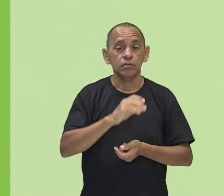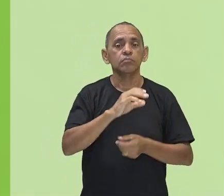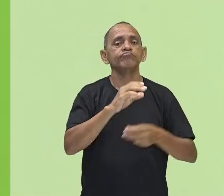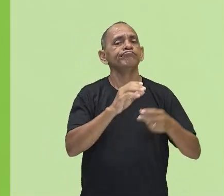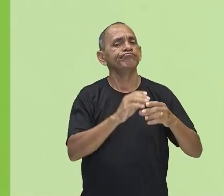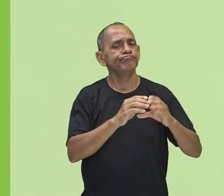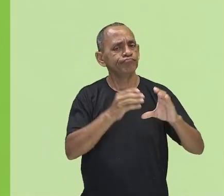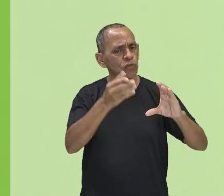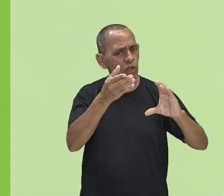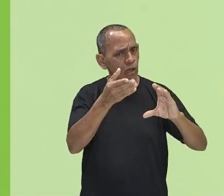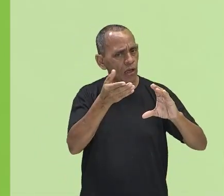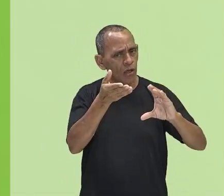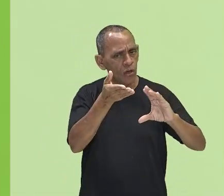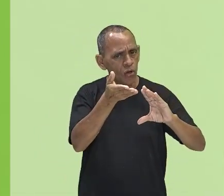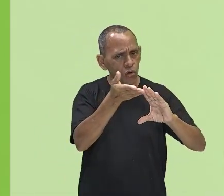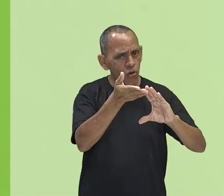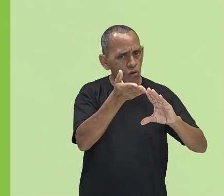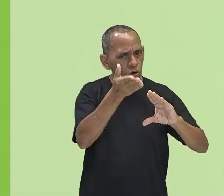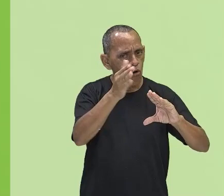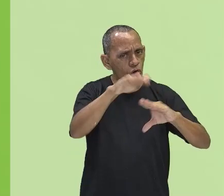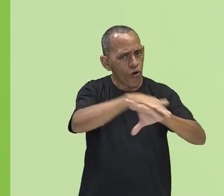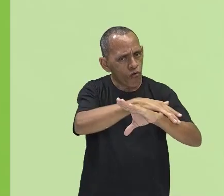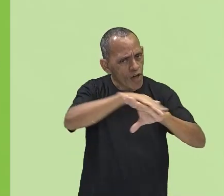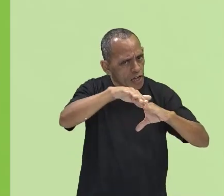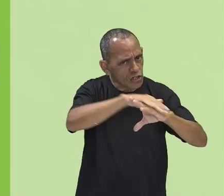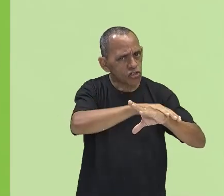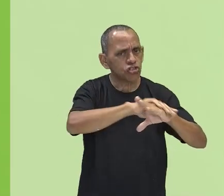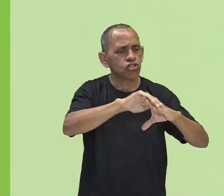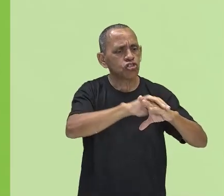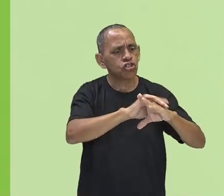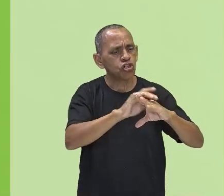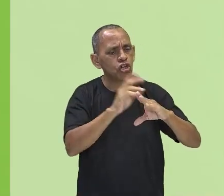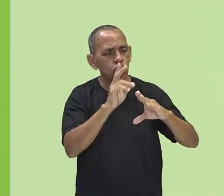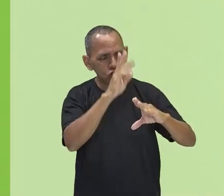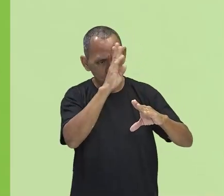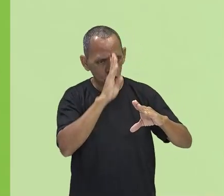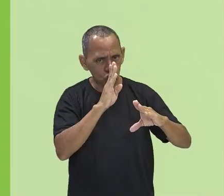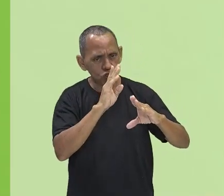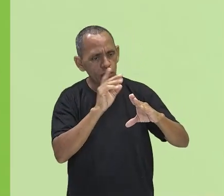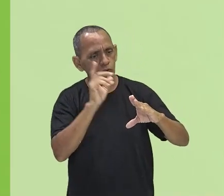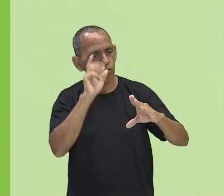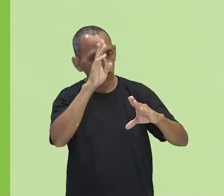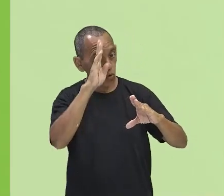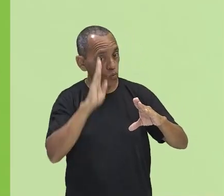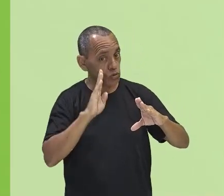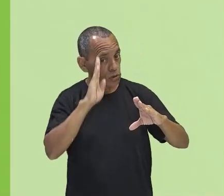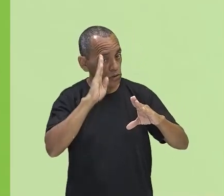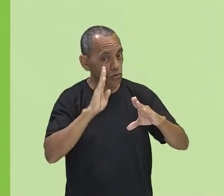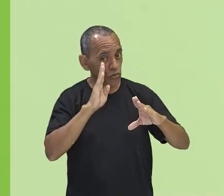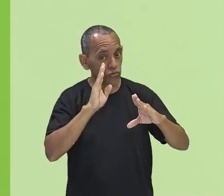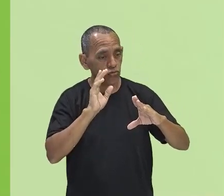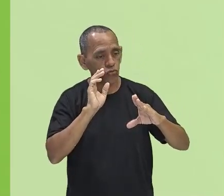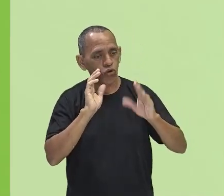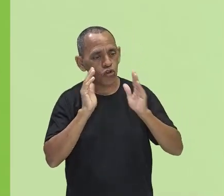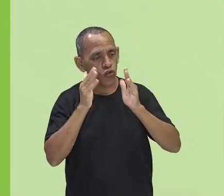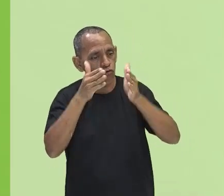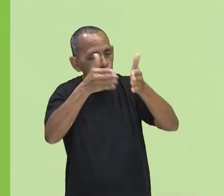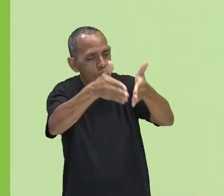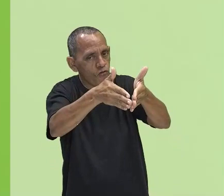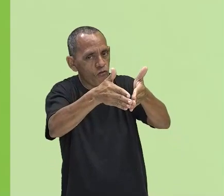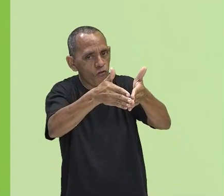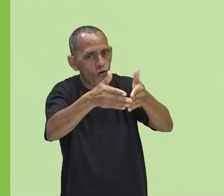o objeto ali especialmente entre o centro óptico e o foco, tá certo? E aí nós